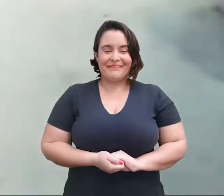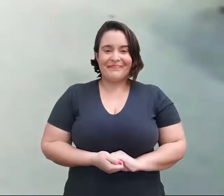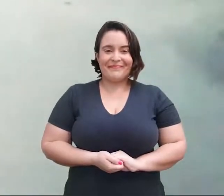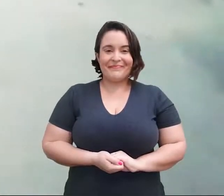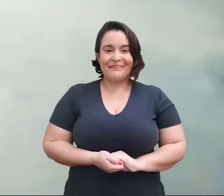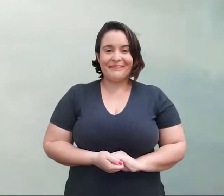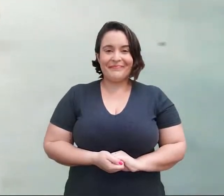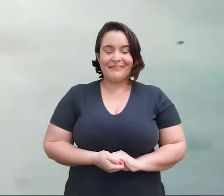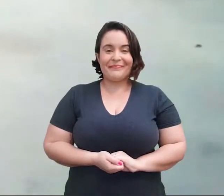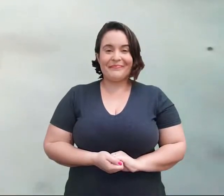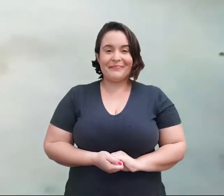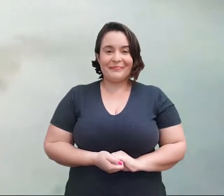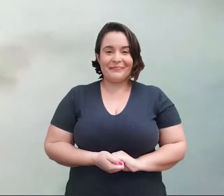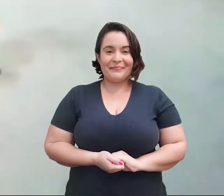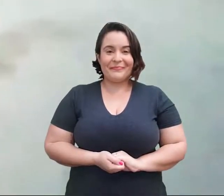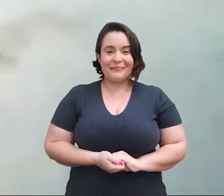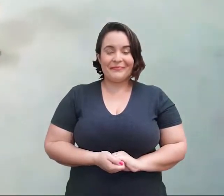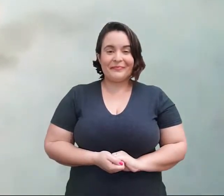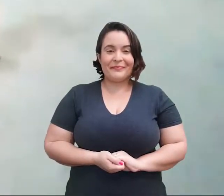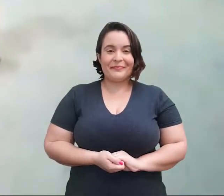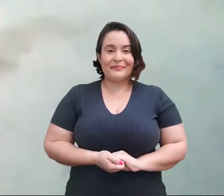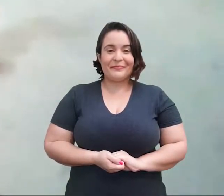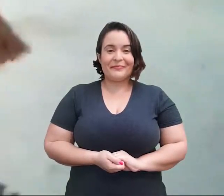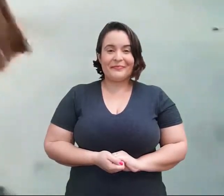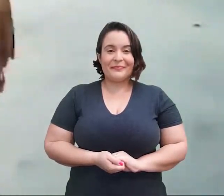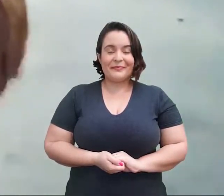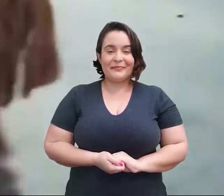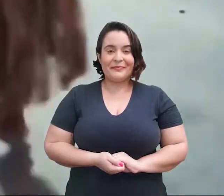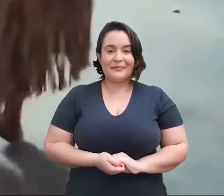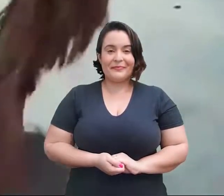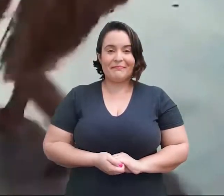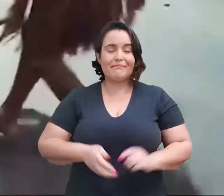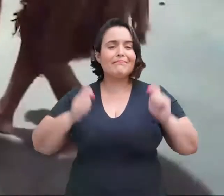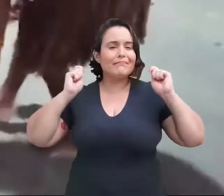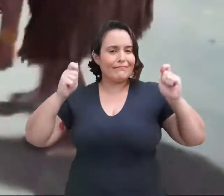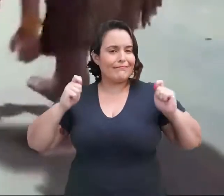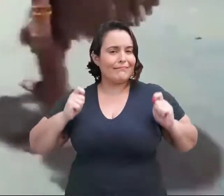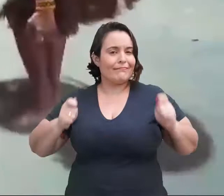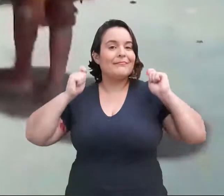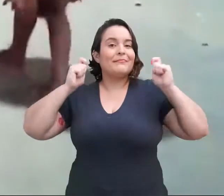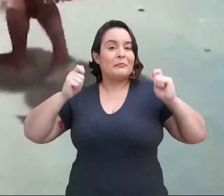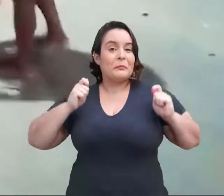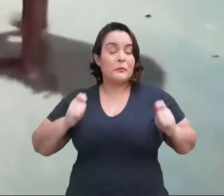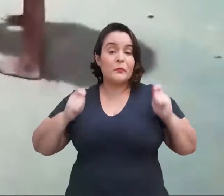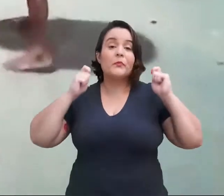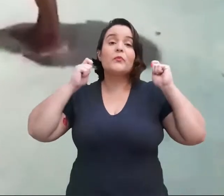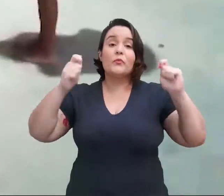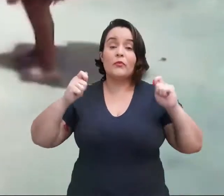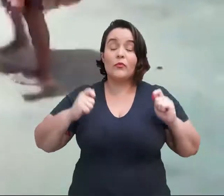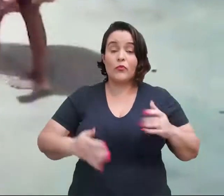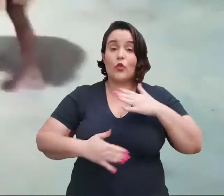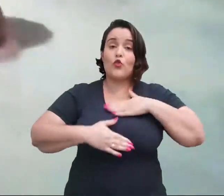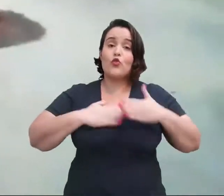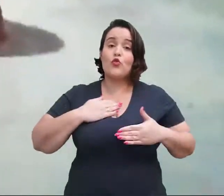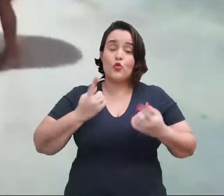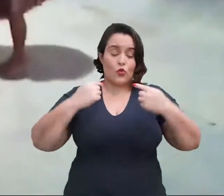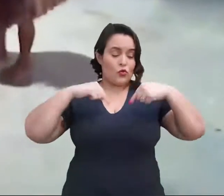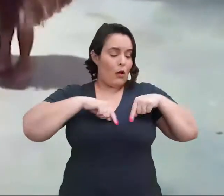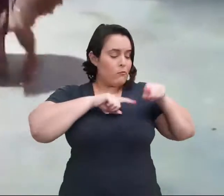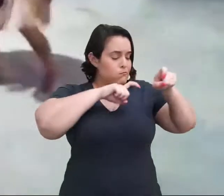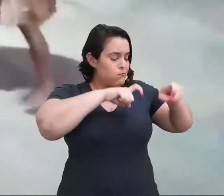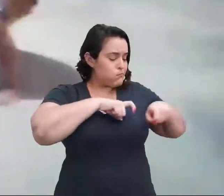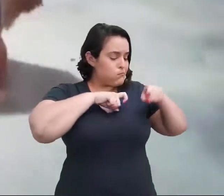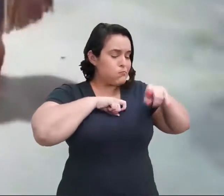Elas têm os cabelos pretos e usam uma saia de palha e adereços. Dançam num grande salão iluminado por uma lâmpada. Se tocam e se afastam. Corpos